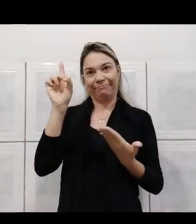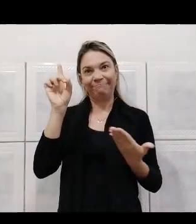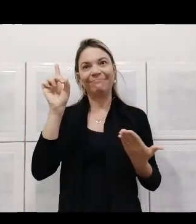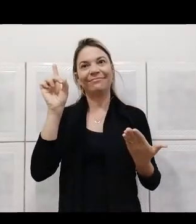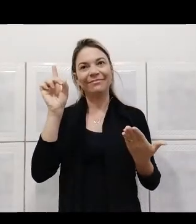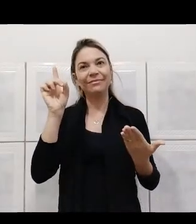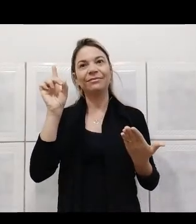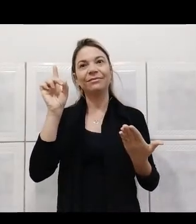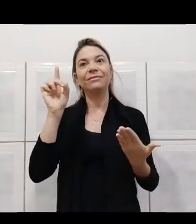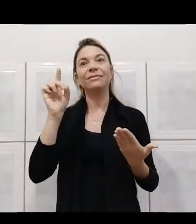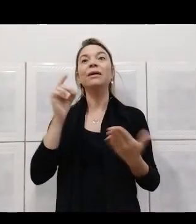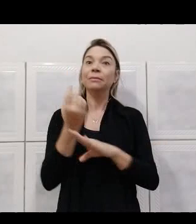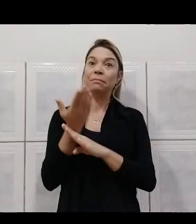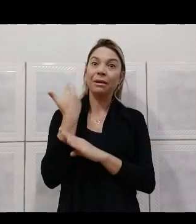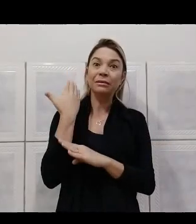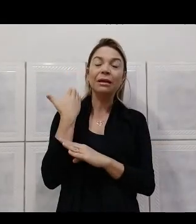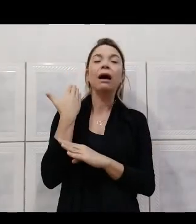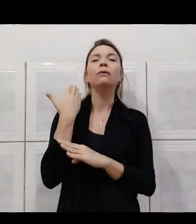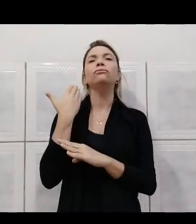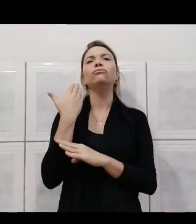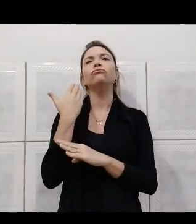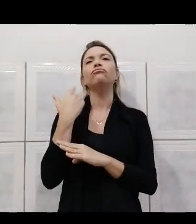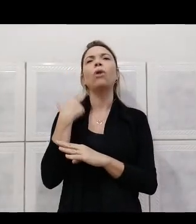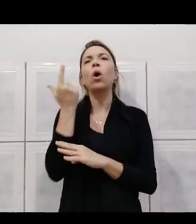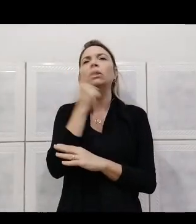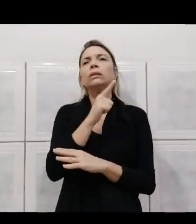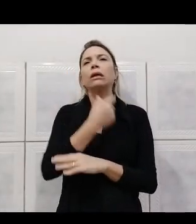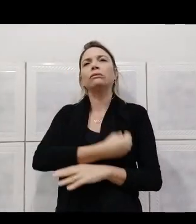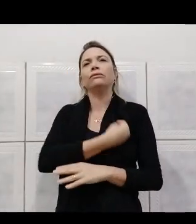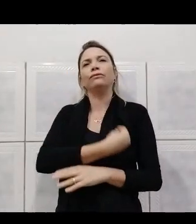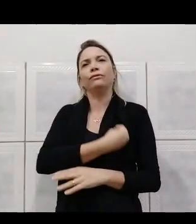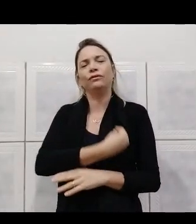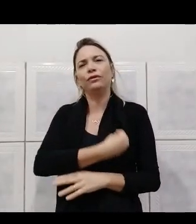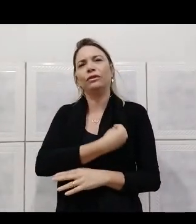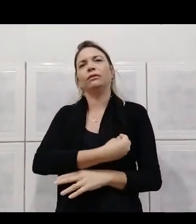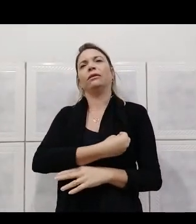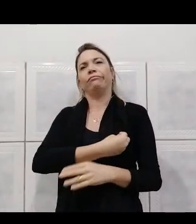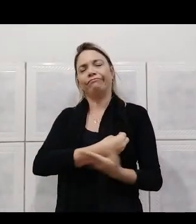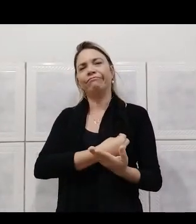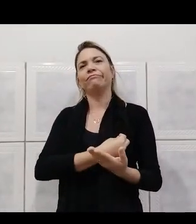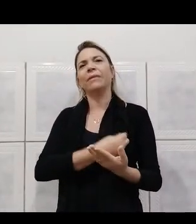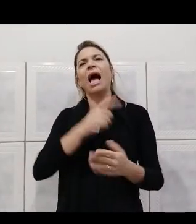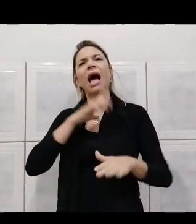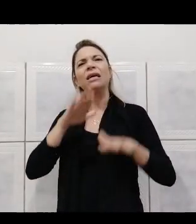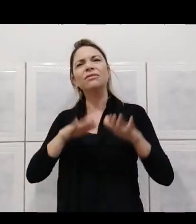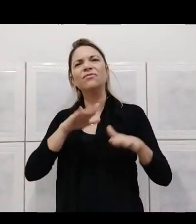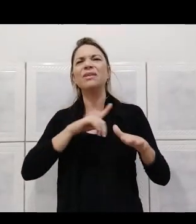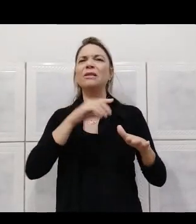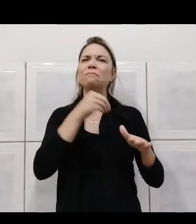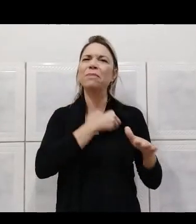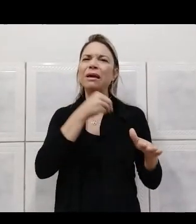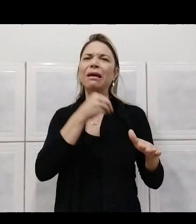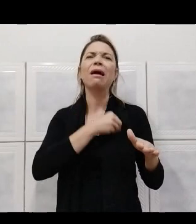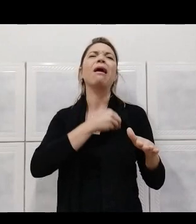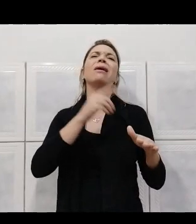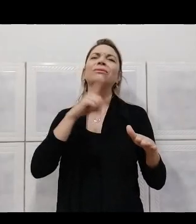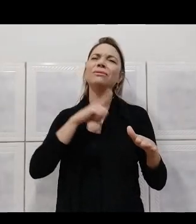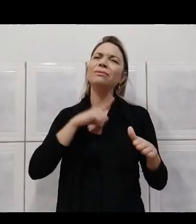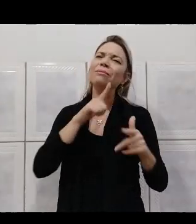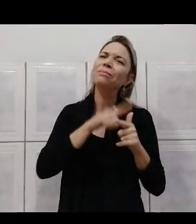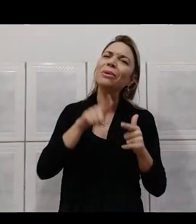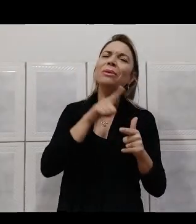pecado de a mãe sozinha cuidar da sua família e orientar os seus filhos, preparando-os para uma